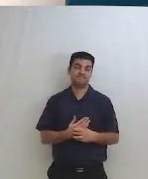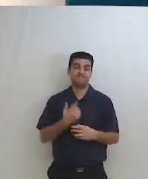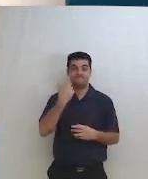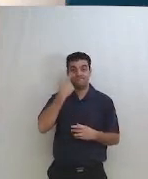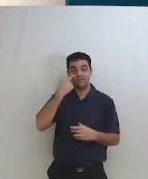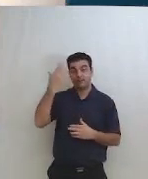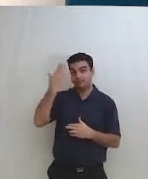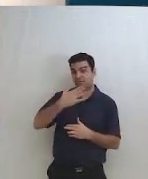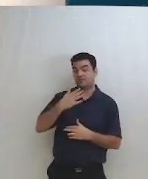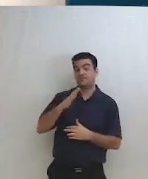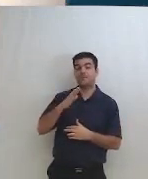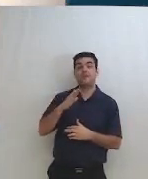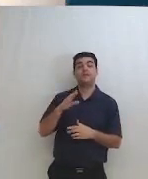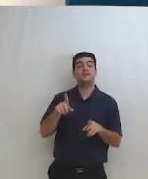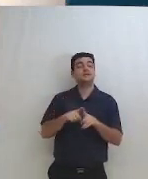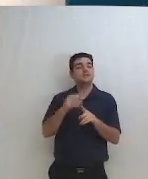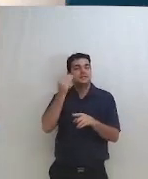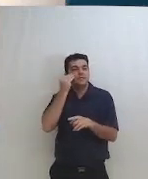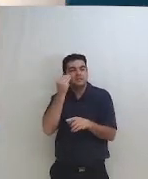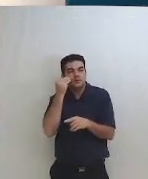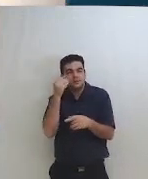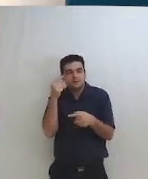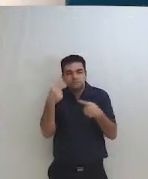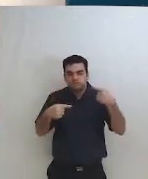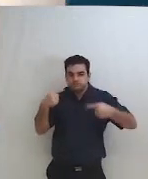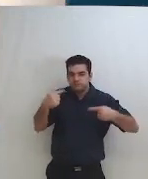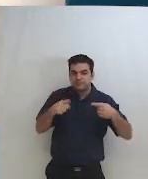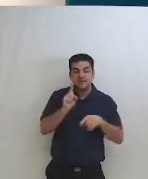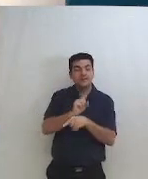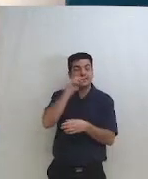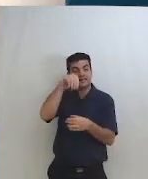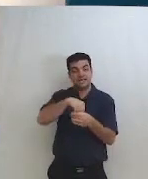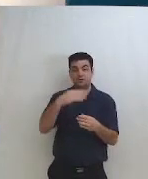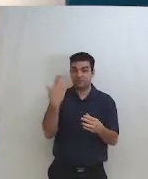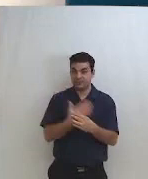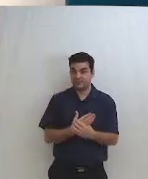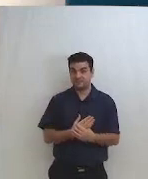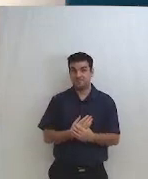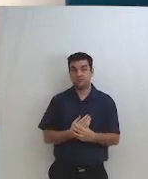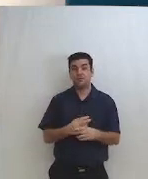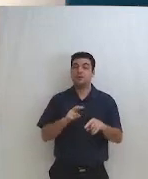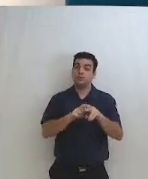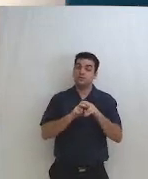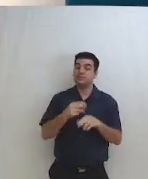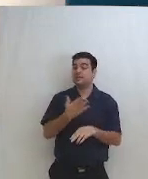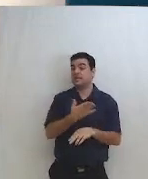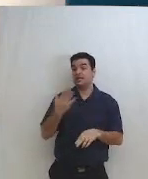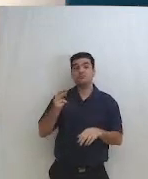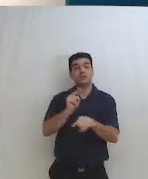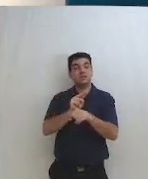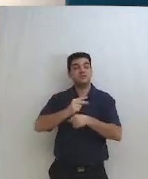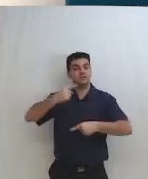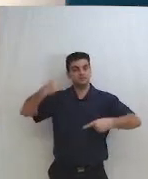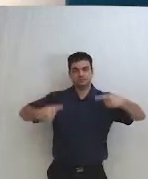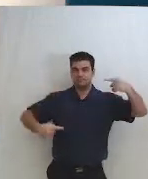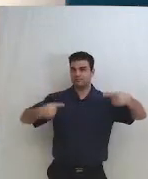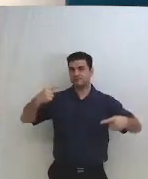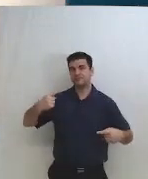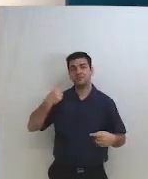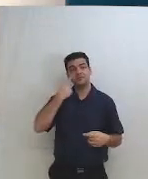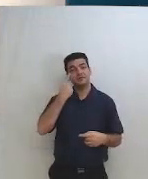legalidade a ela atribuída seja incontroversa nos autos, justamente em razão da virtude da inviabilidade de incursão aprofundada no acervo